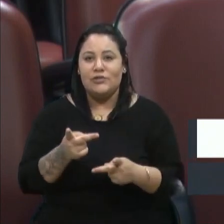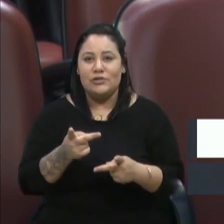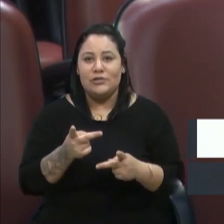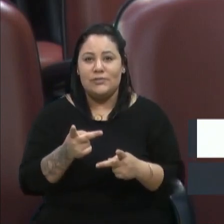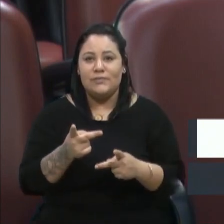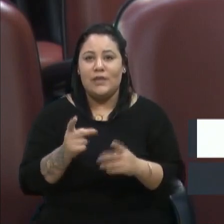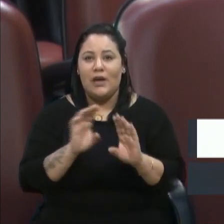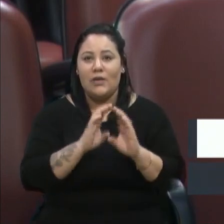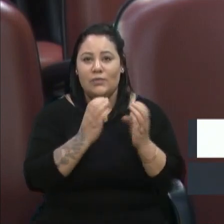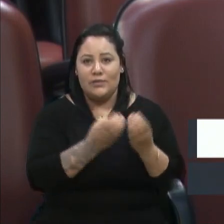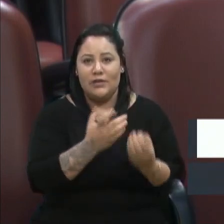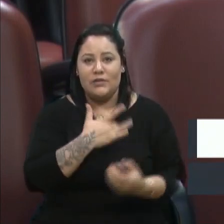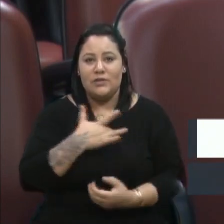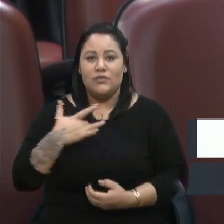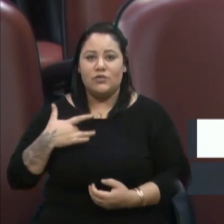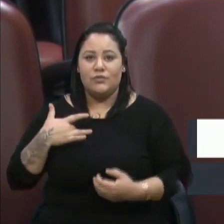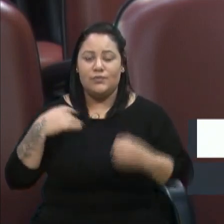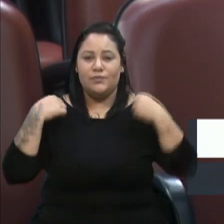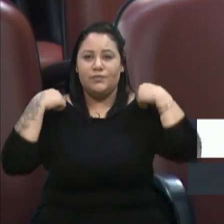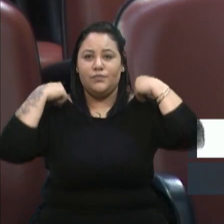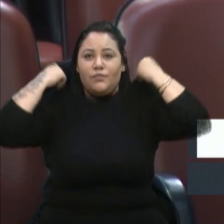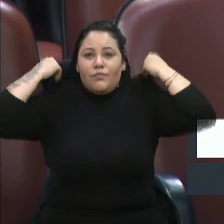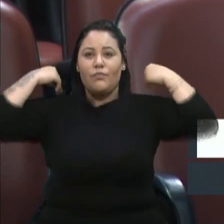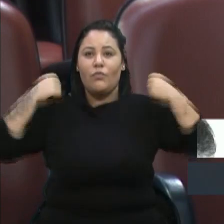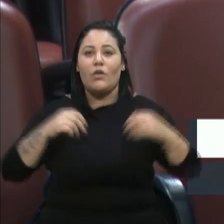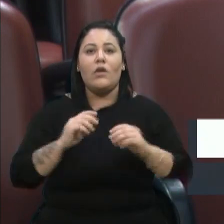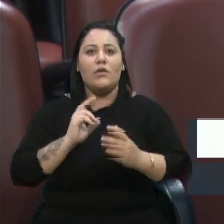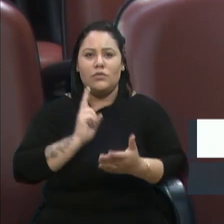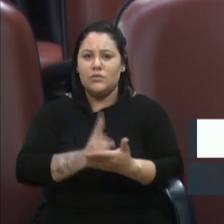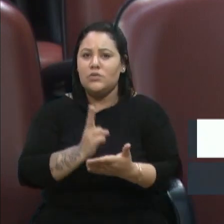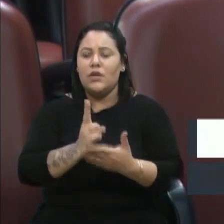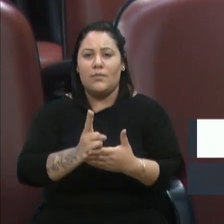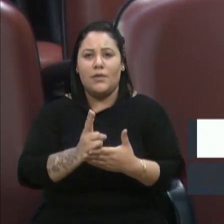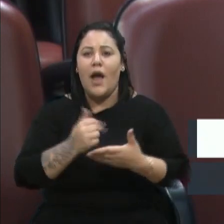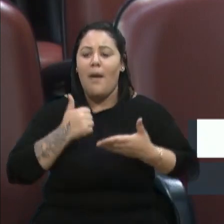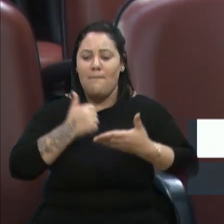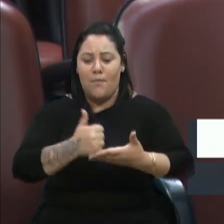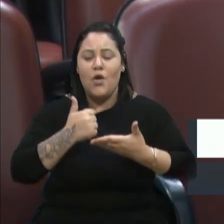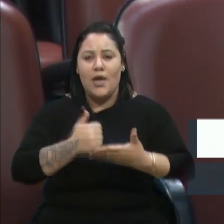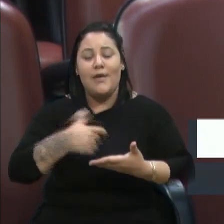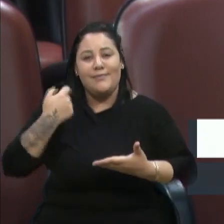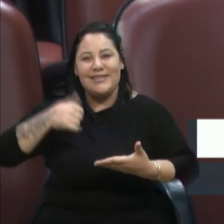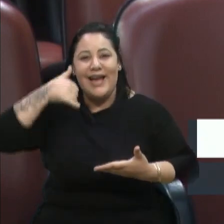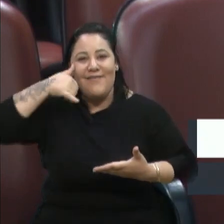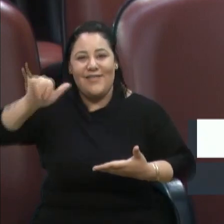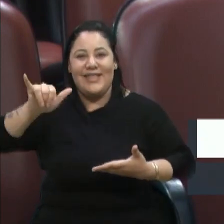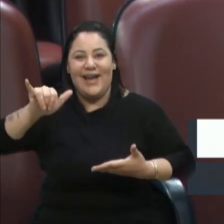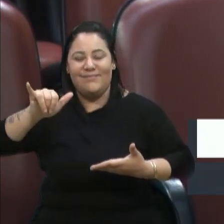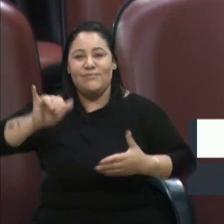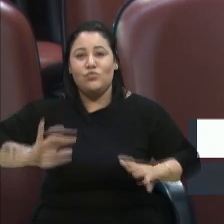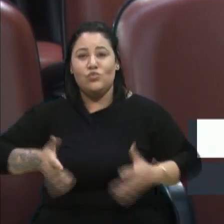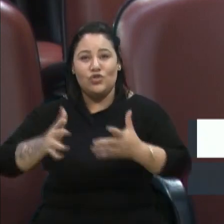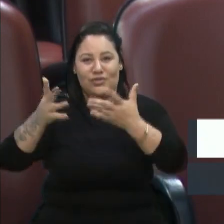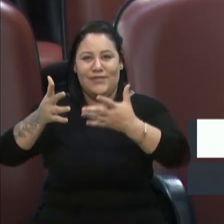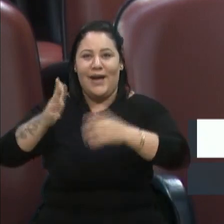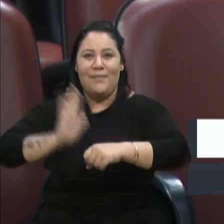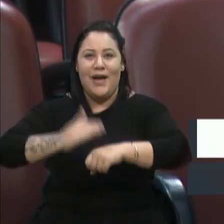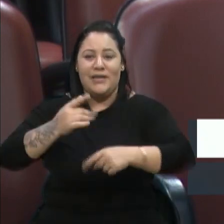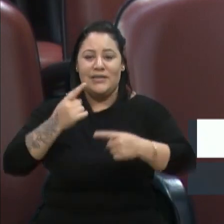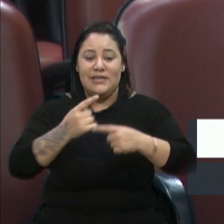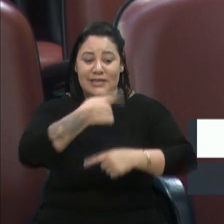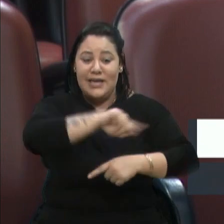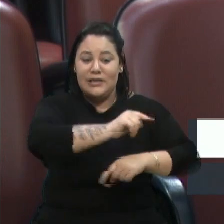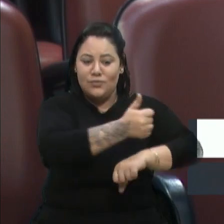estimulei e sei que teria que estimular muito mais a prevenção. E esses agentes